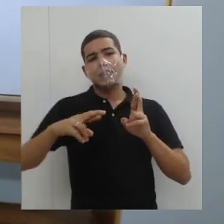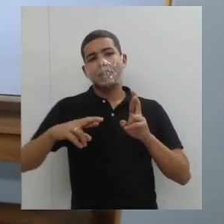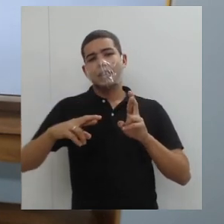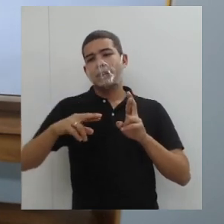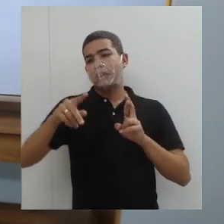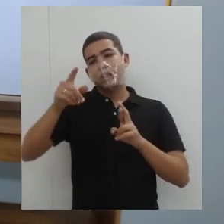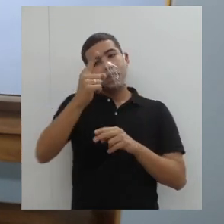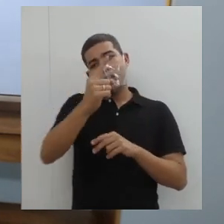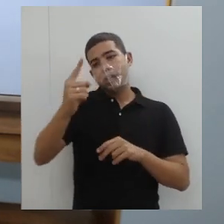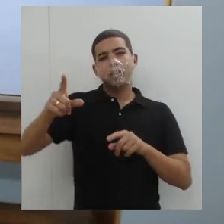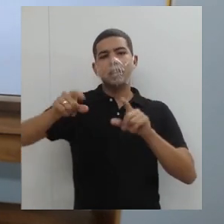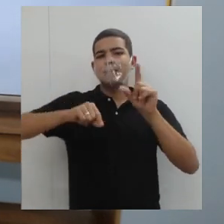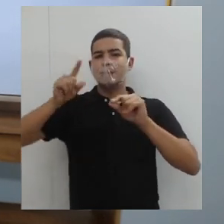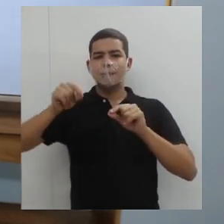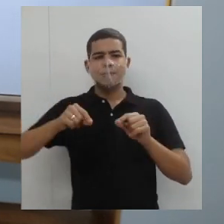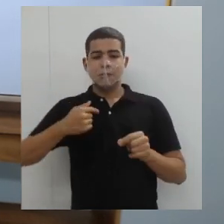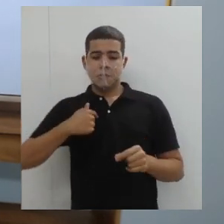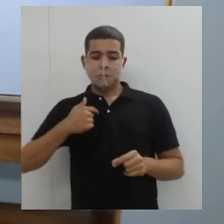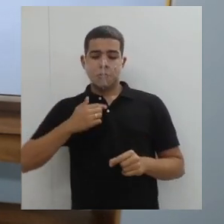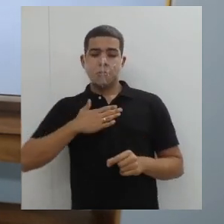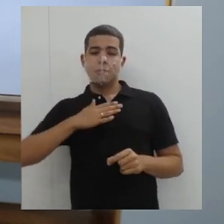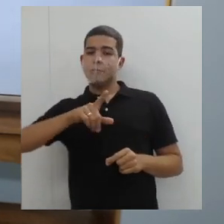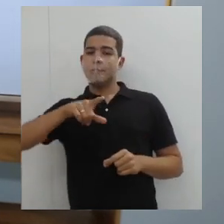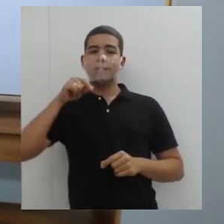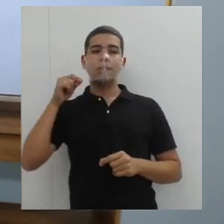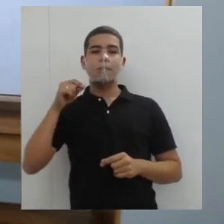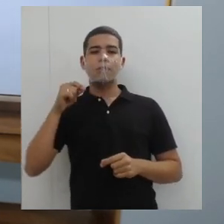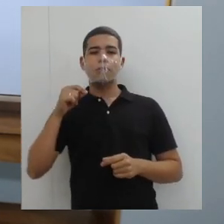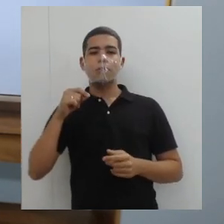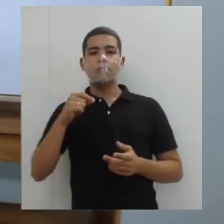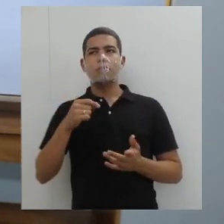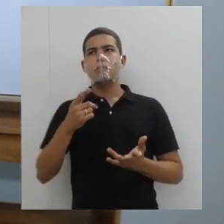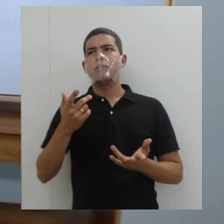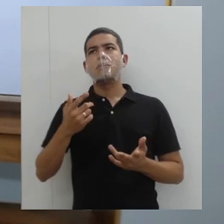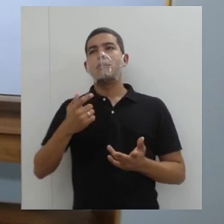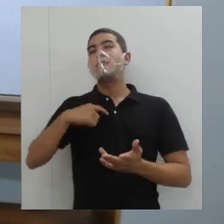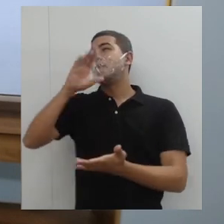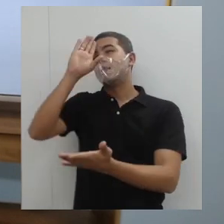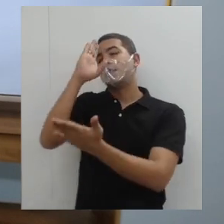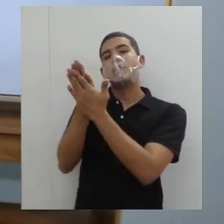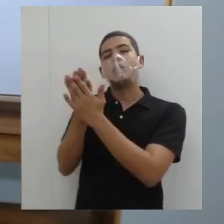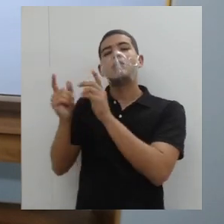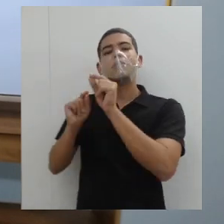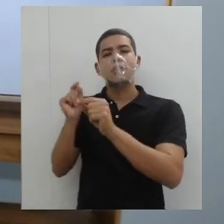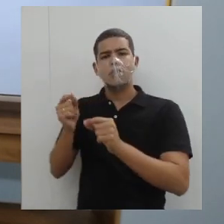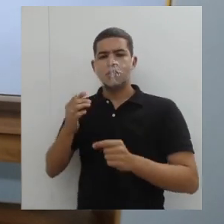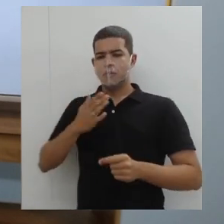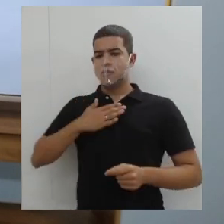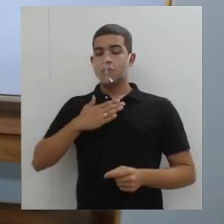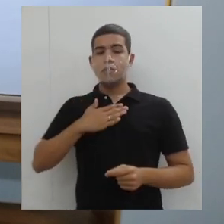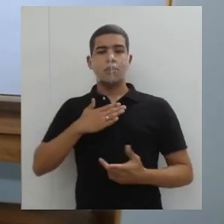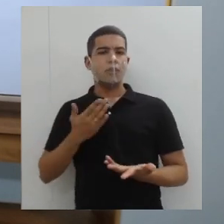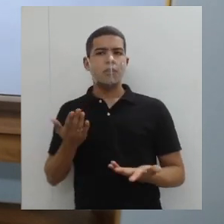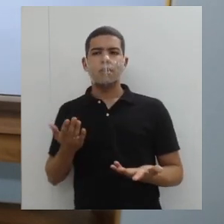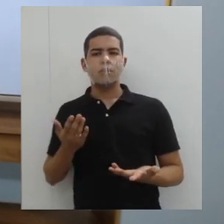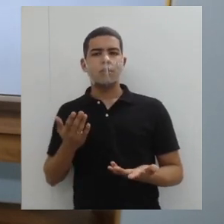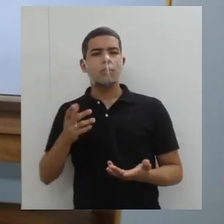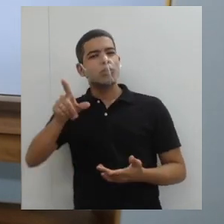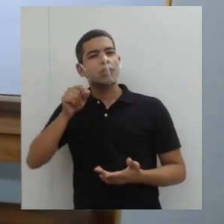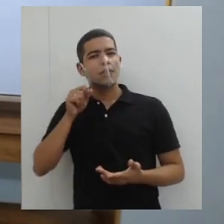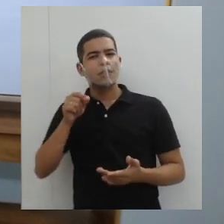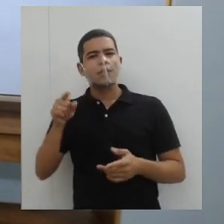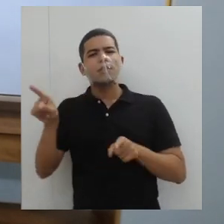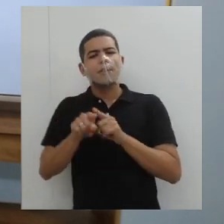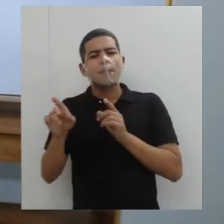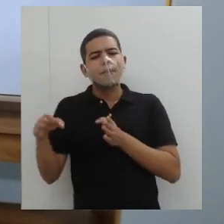escolha individual. Eu escolho qual é a minha religião, eu escolho em quem acreditar, eu escolho que caminho seguir, tá certo?